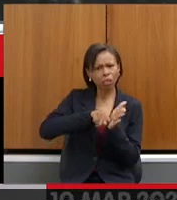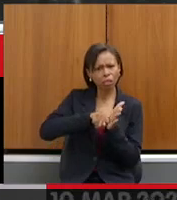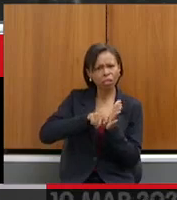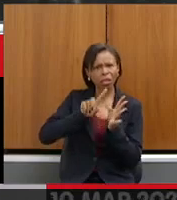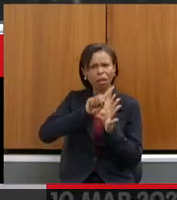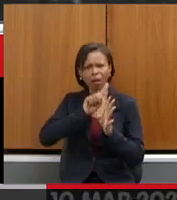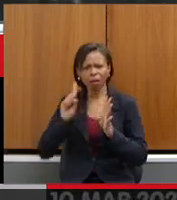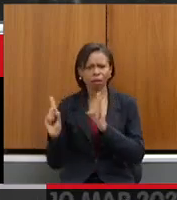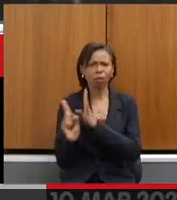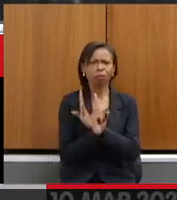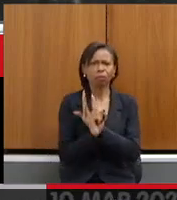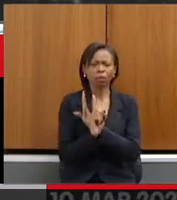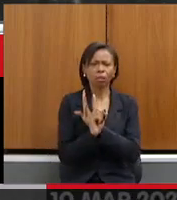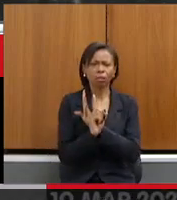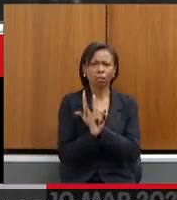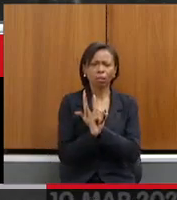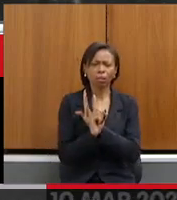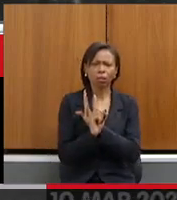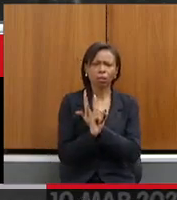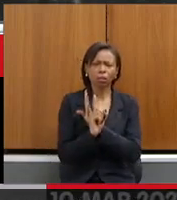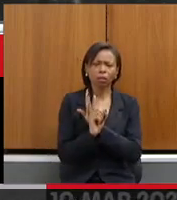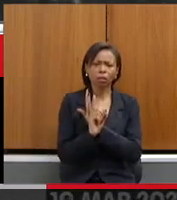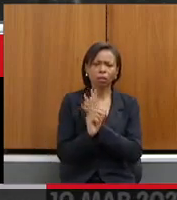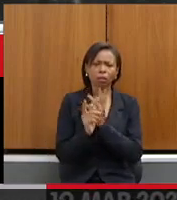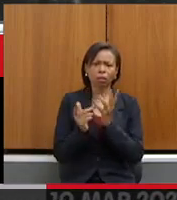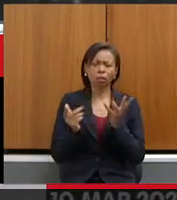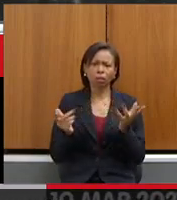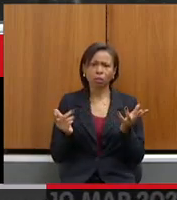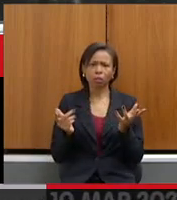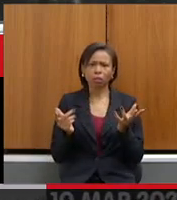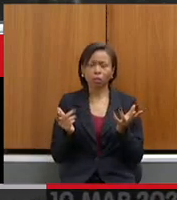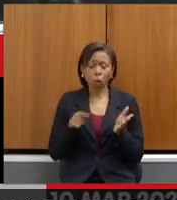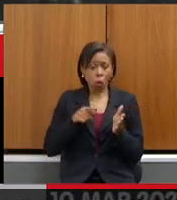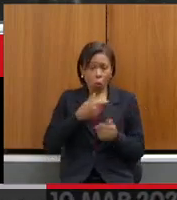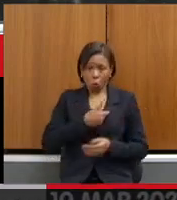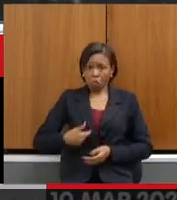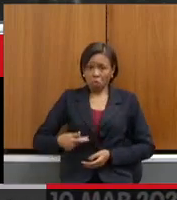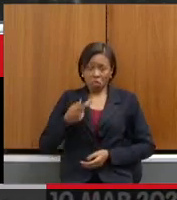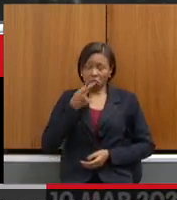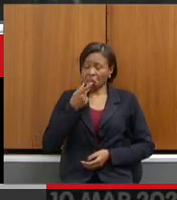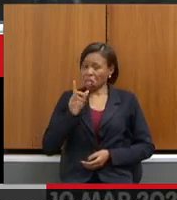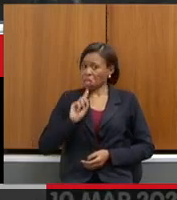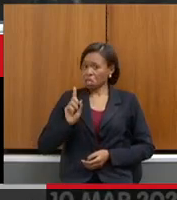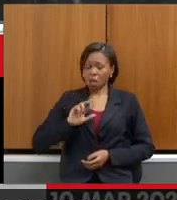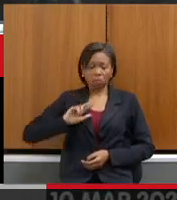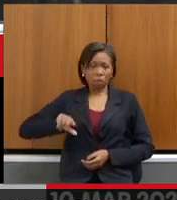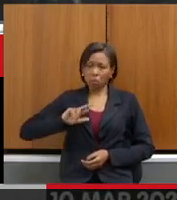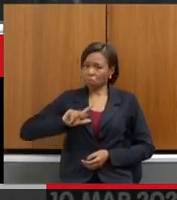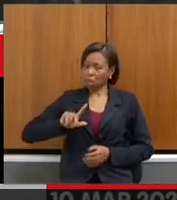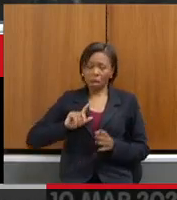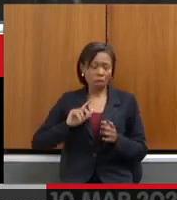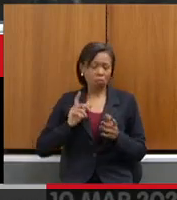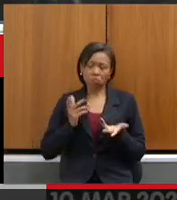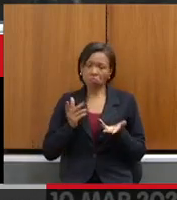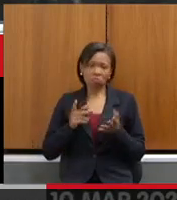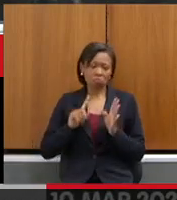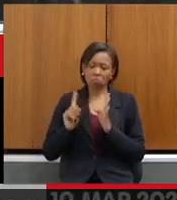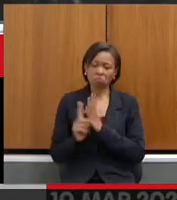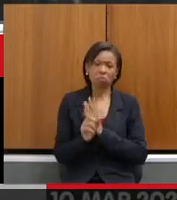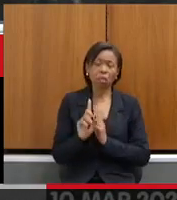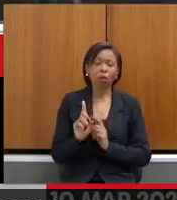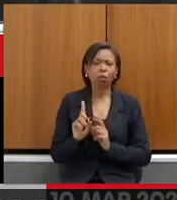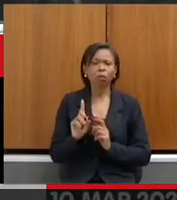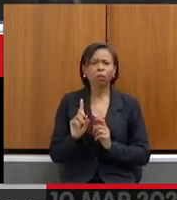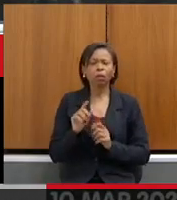que coordena imunização governo Nega irregularidades e assim nós vamos vendo matéria Secretaria de Estado também vacinou